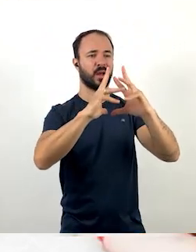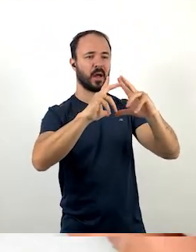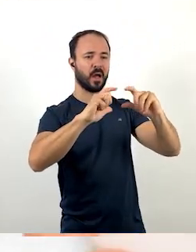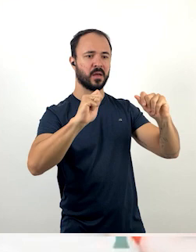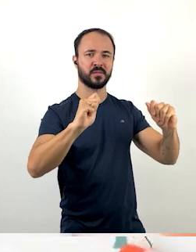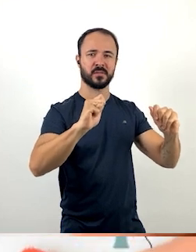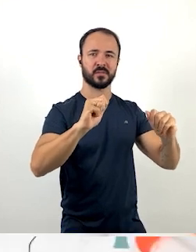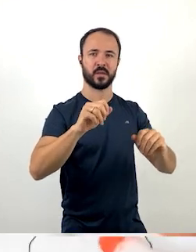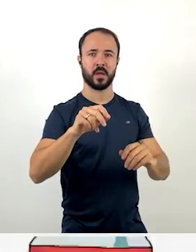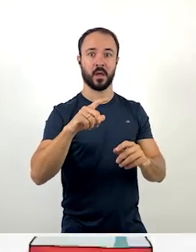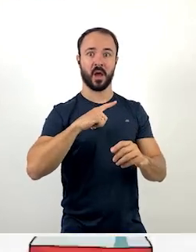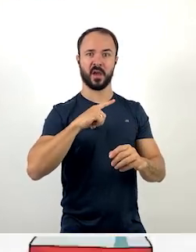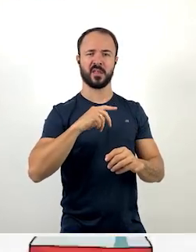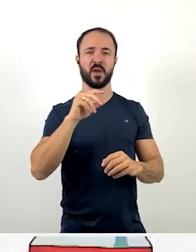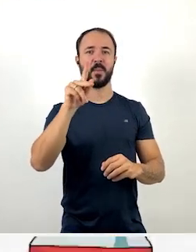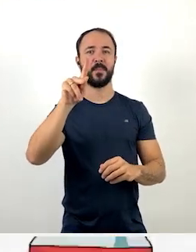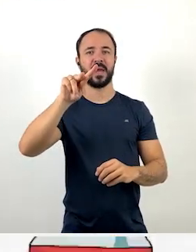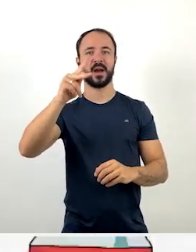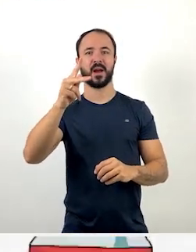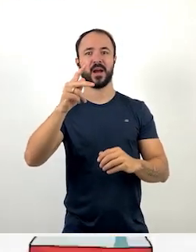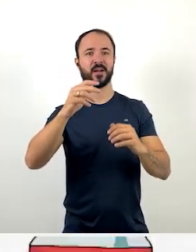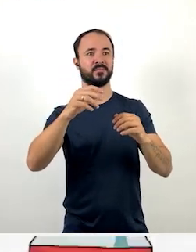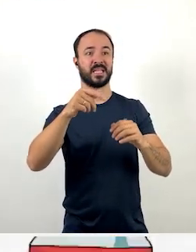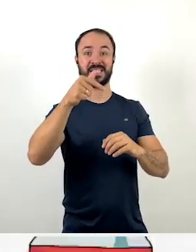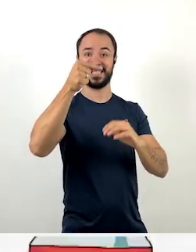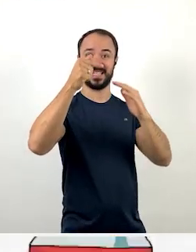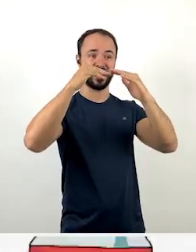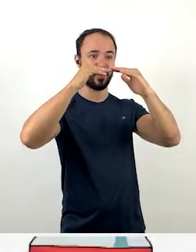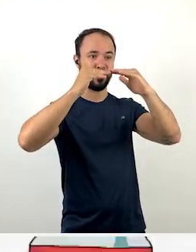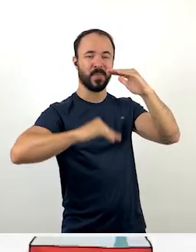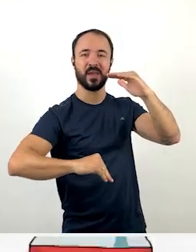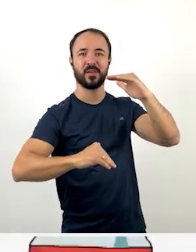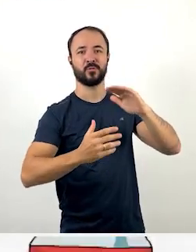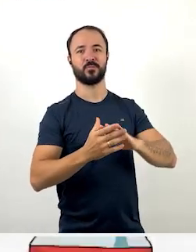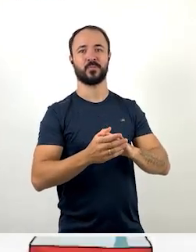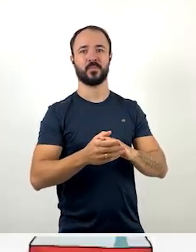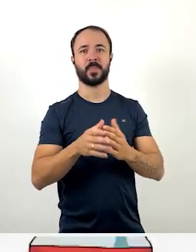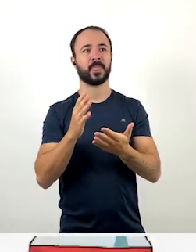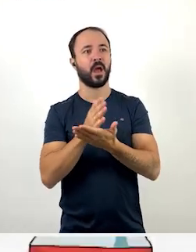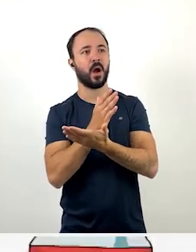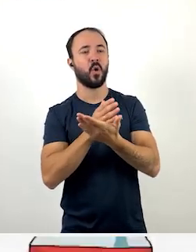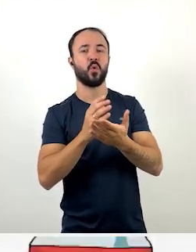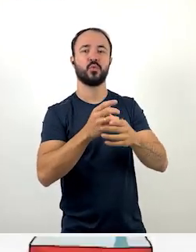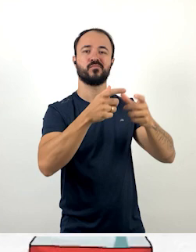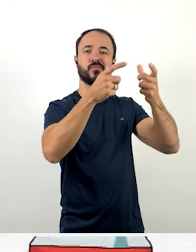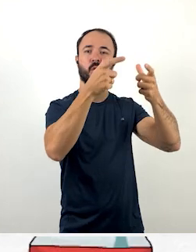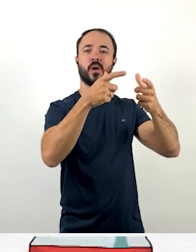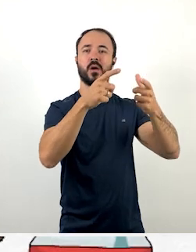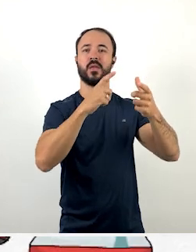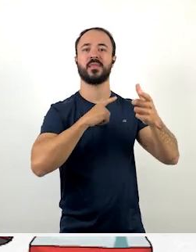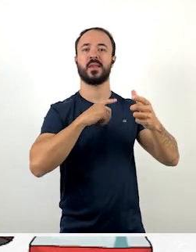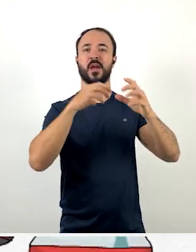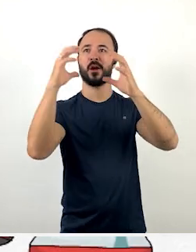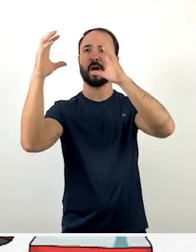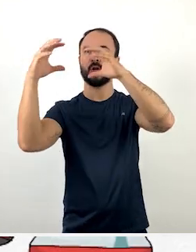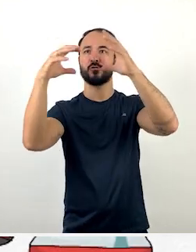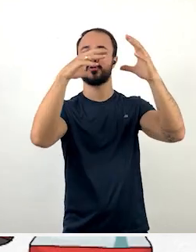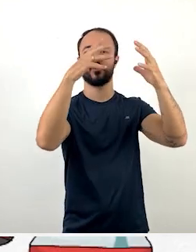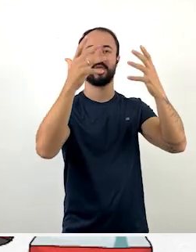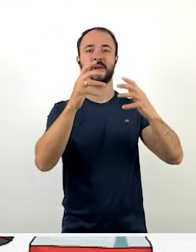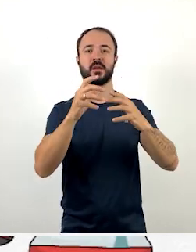pH abaixo de 7. Tem registros de alguns locais que chegaram a ter chuva ácida com um pH